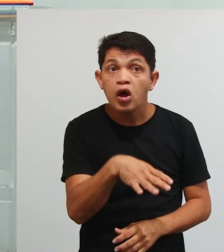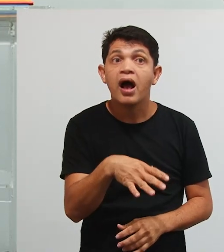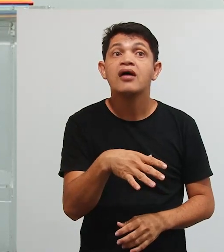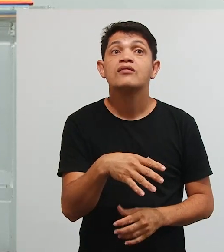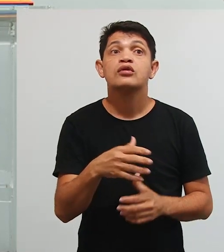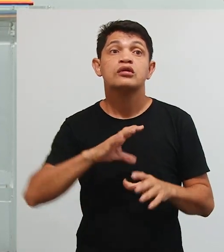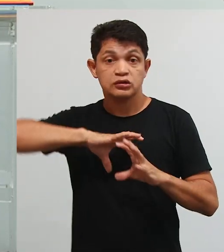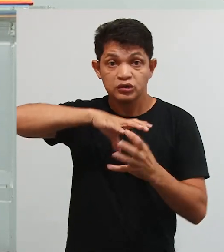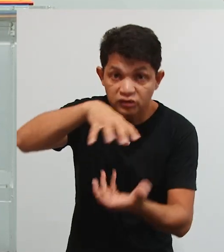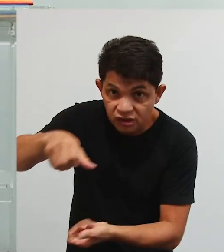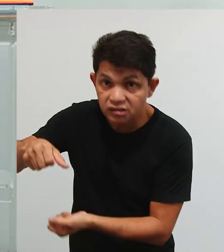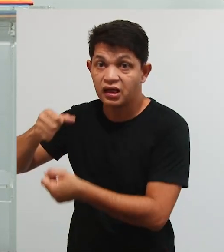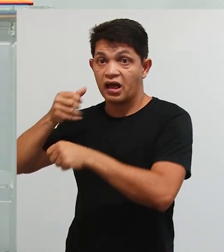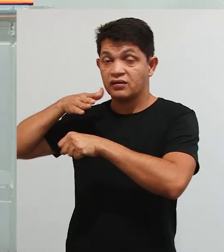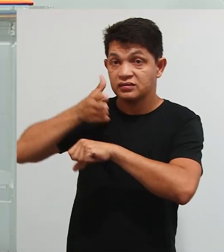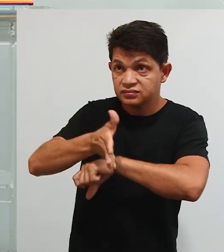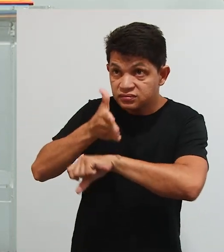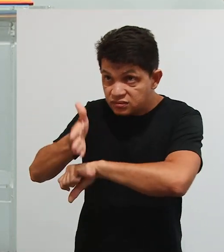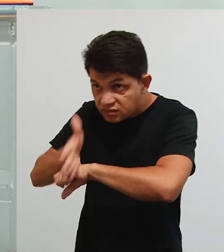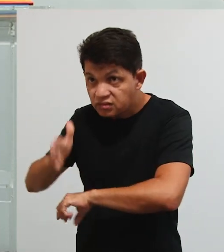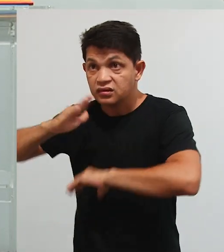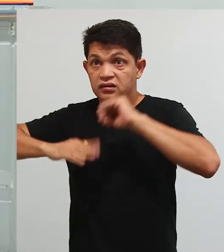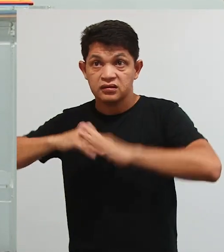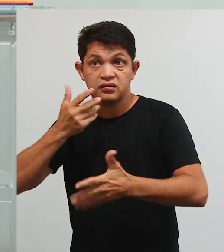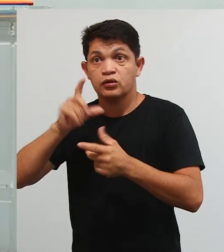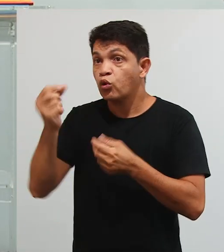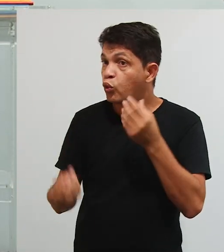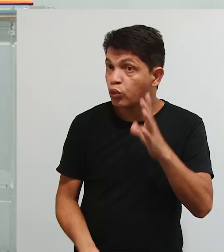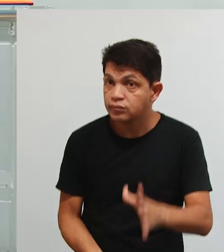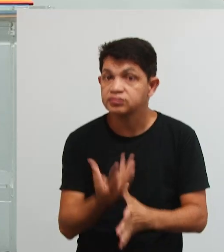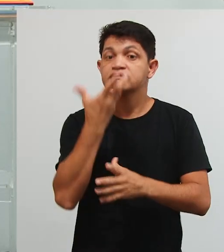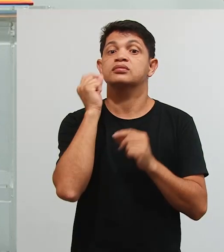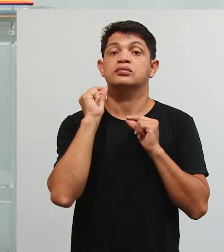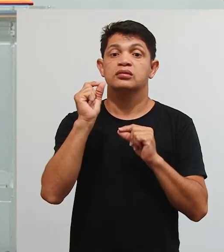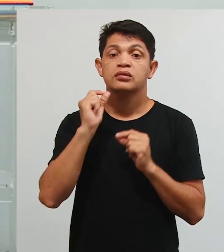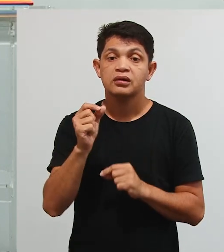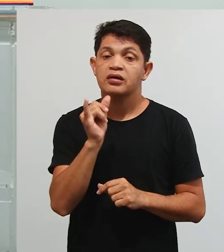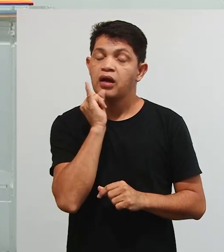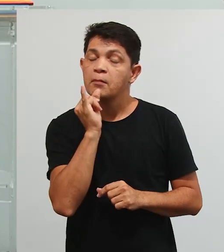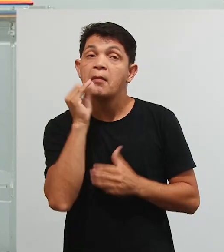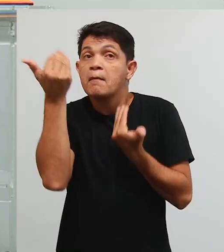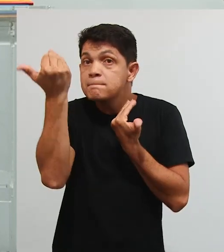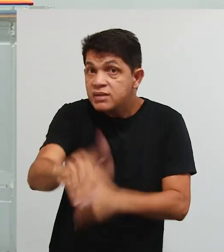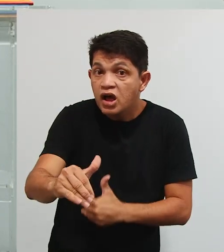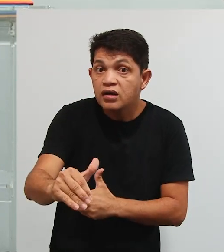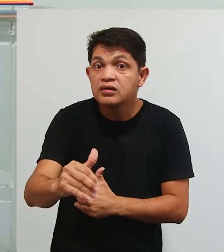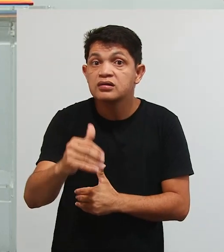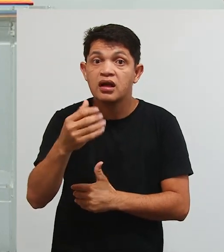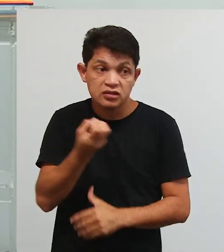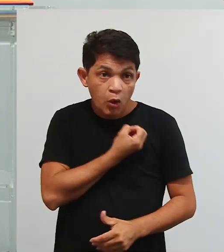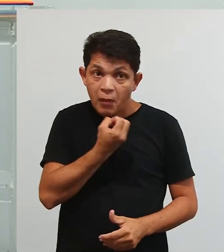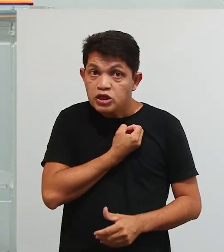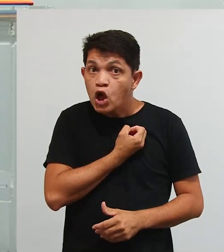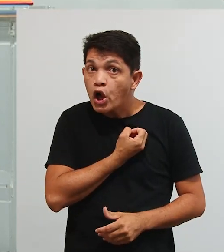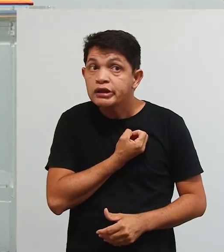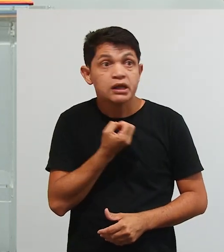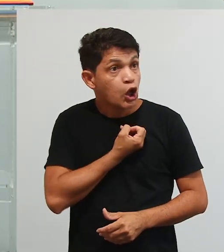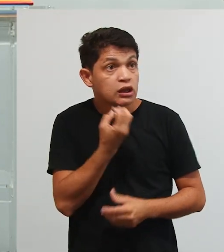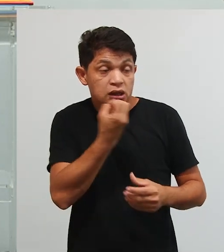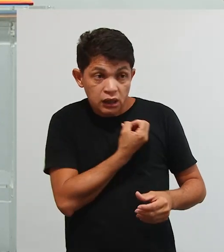processual. Como dizia Piaget, primeiro um conflito, depois uma acomodação,